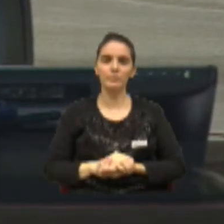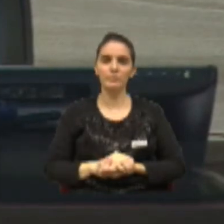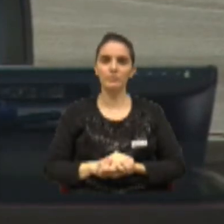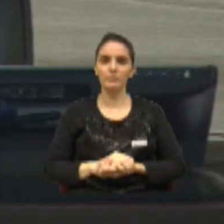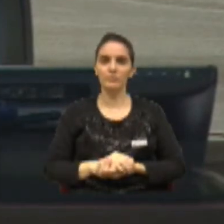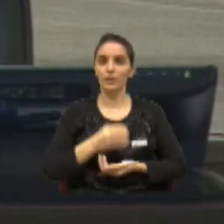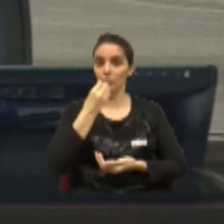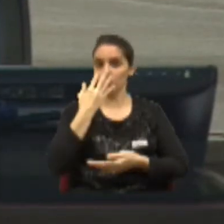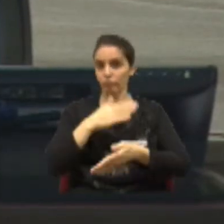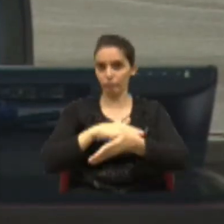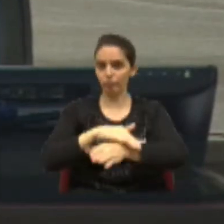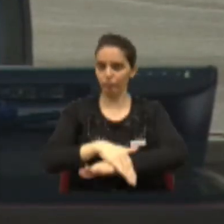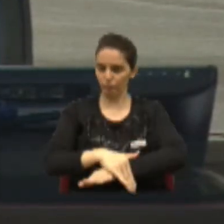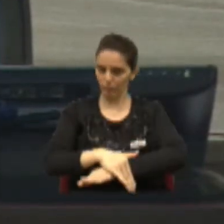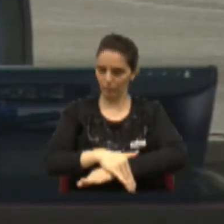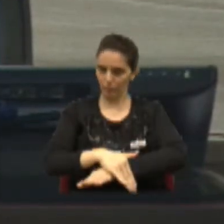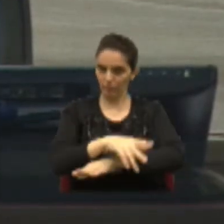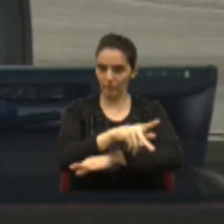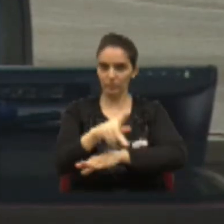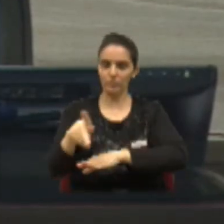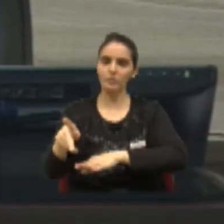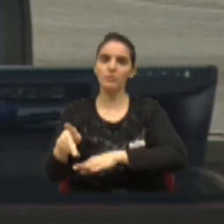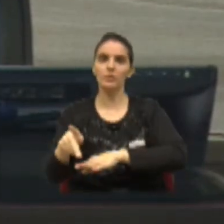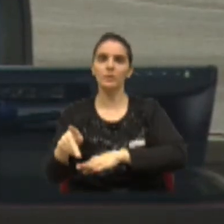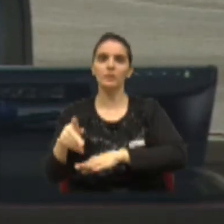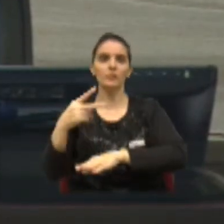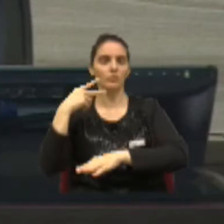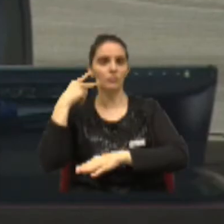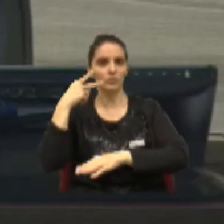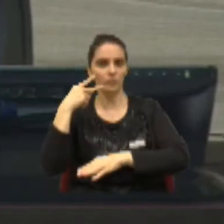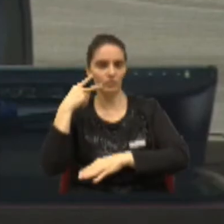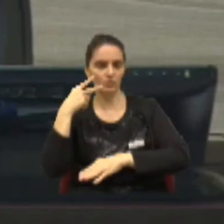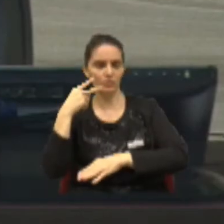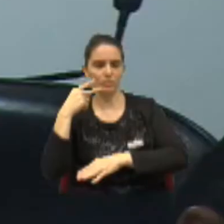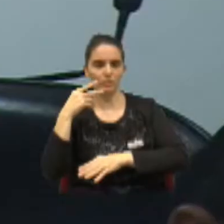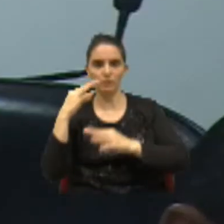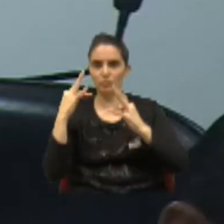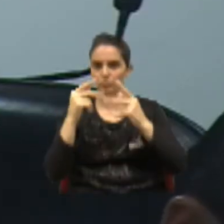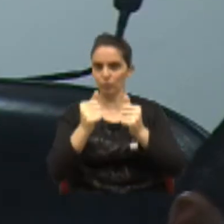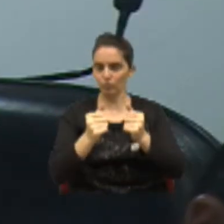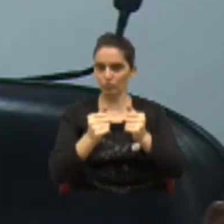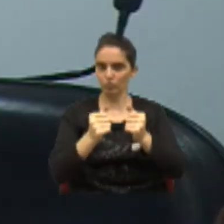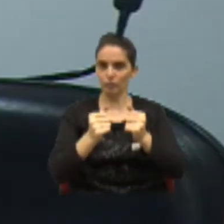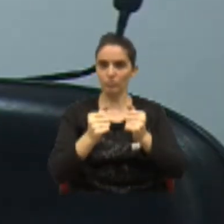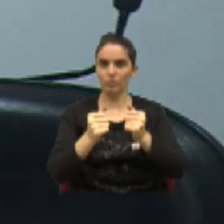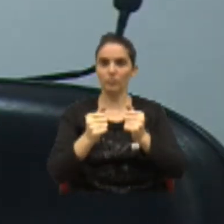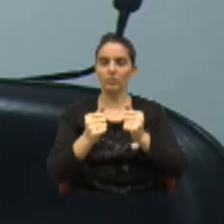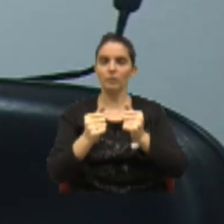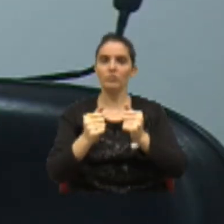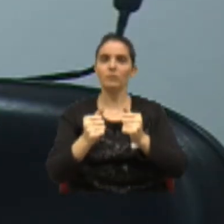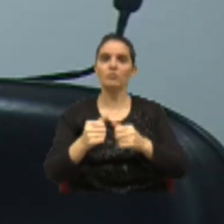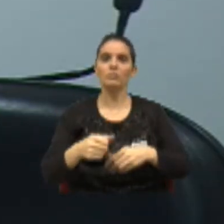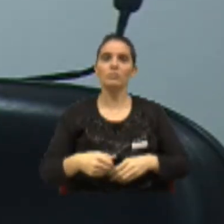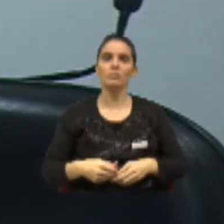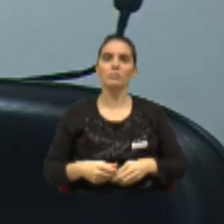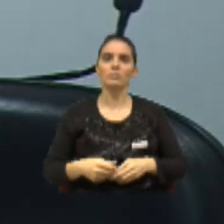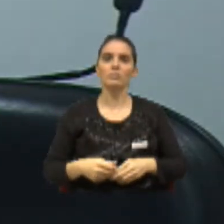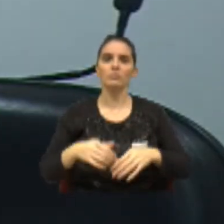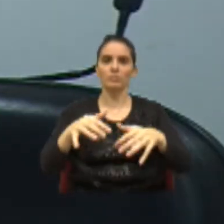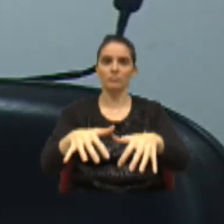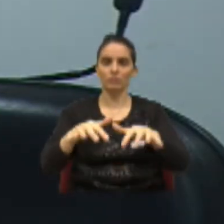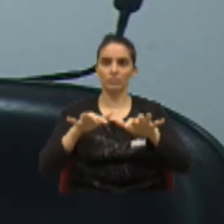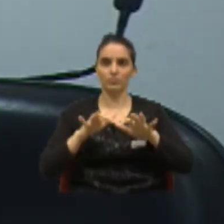Boa noite, excelentíssimo presidente, nobres vereadores, público que nos acompanha. Uma saudação especial ao